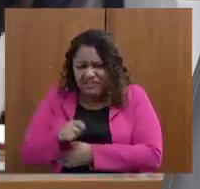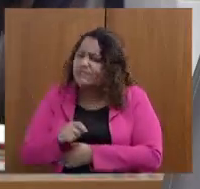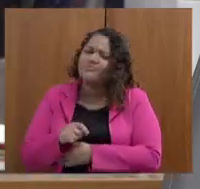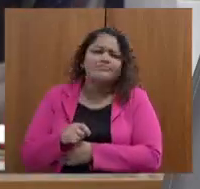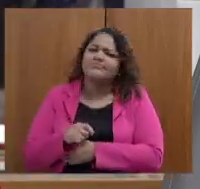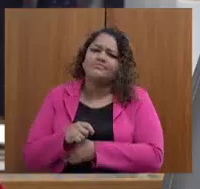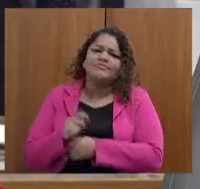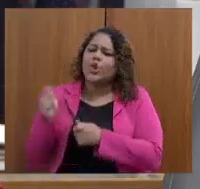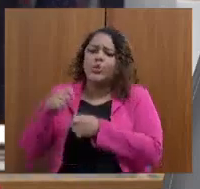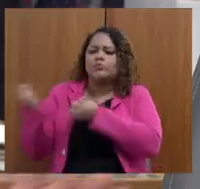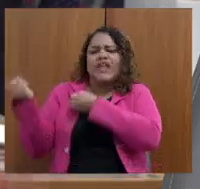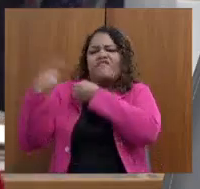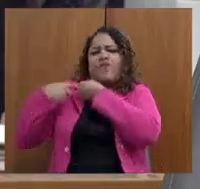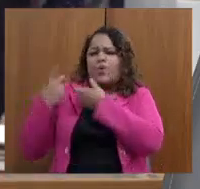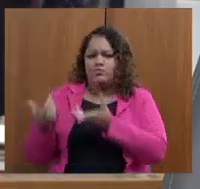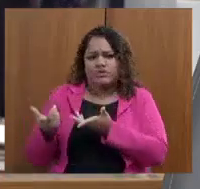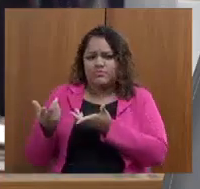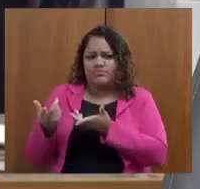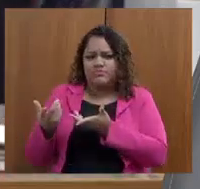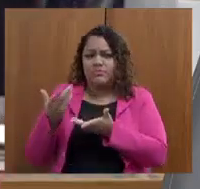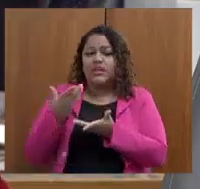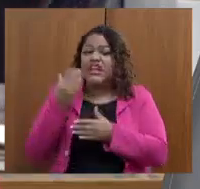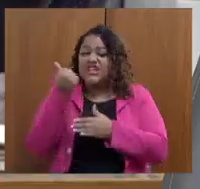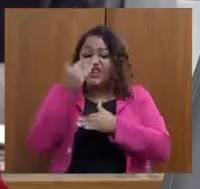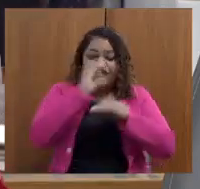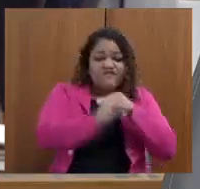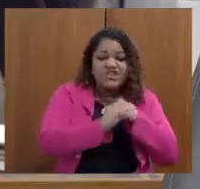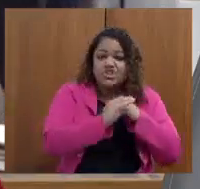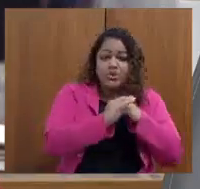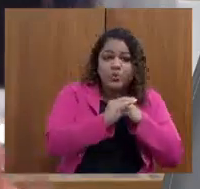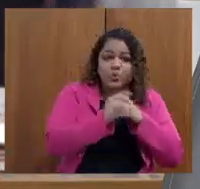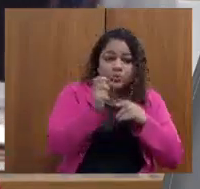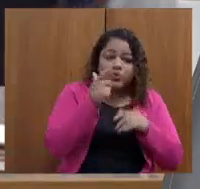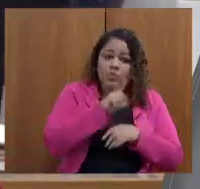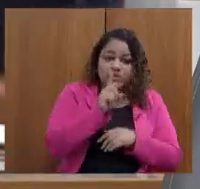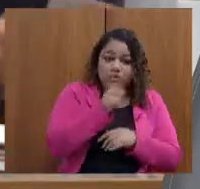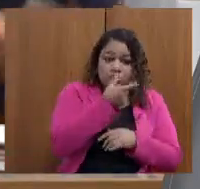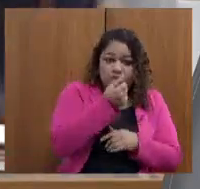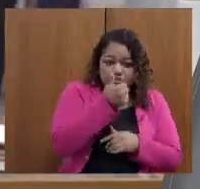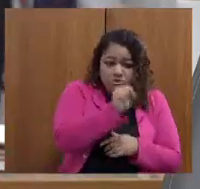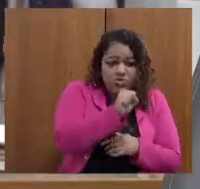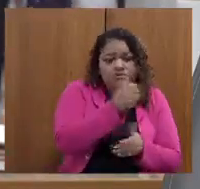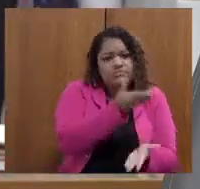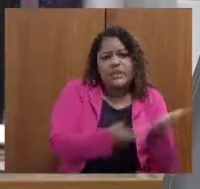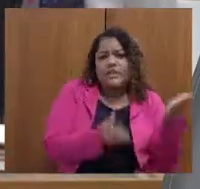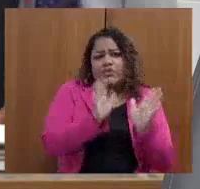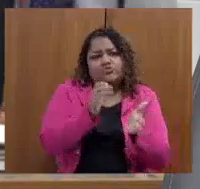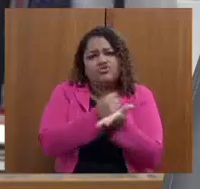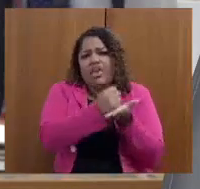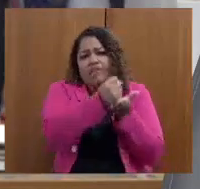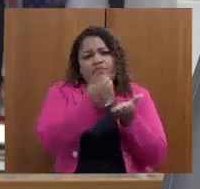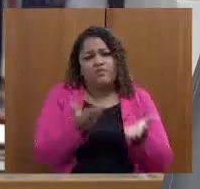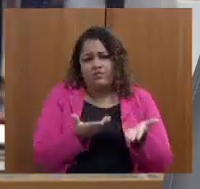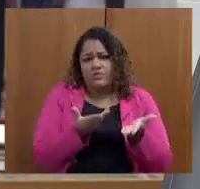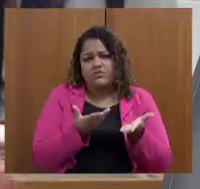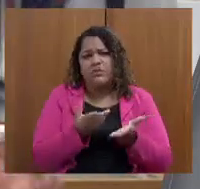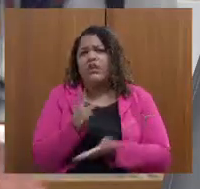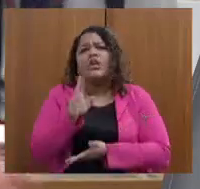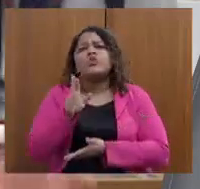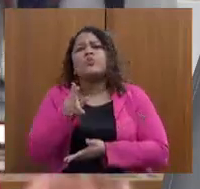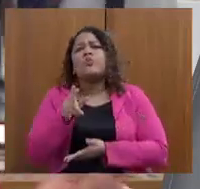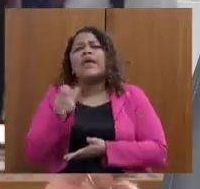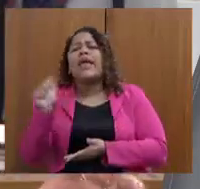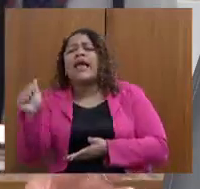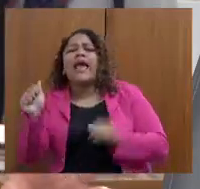recupera que não investir em 2018 também se perdeu debate aqui não é não é ideológico de ar versus B para